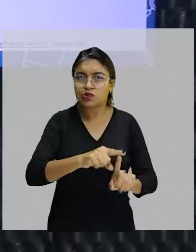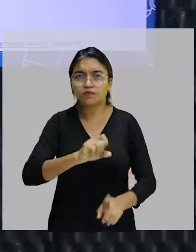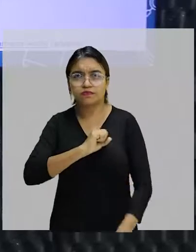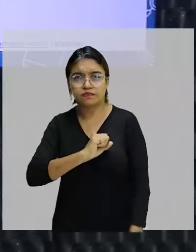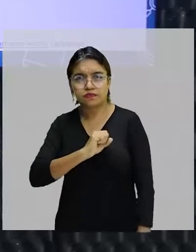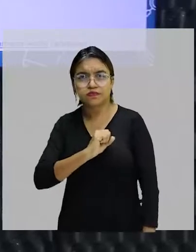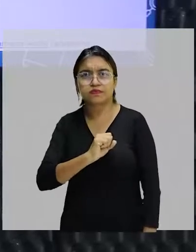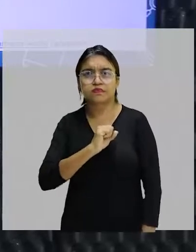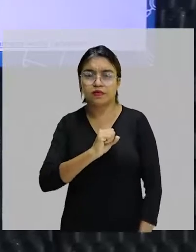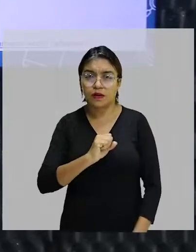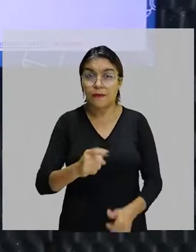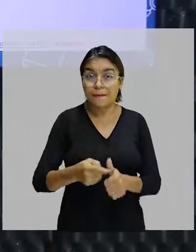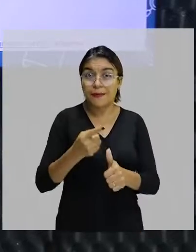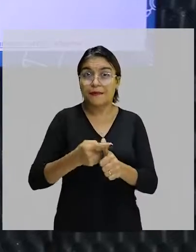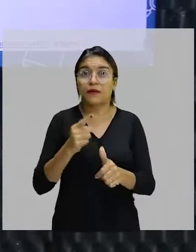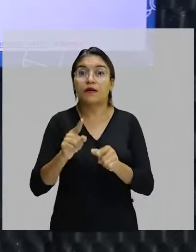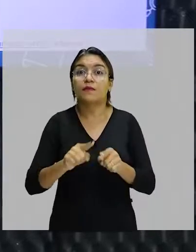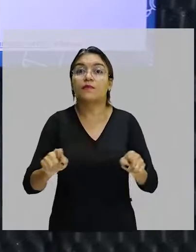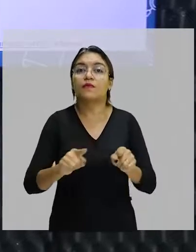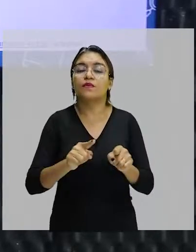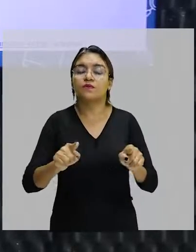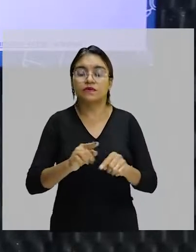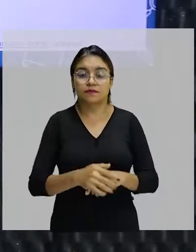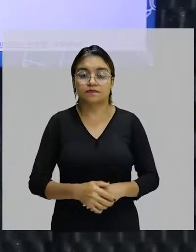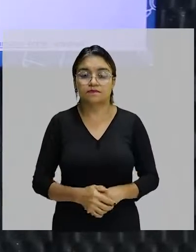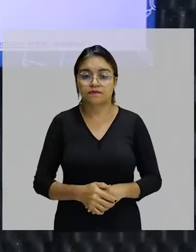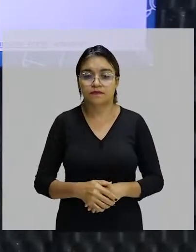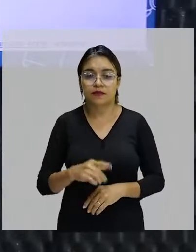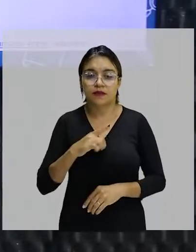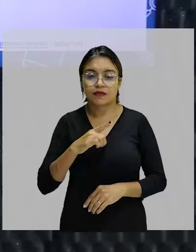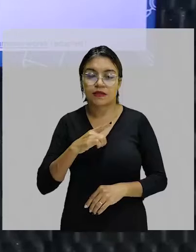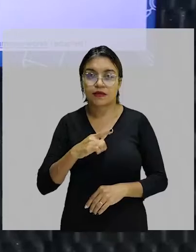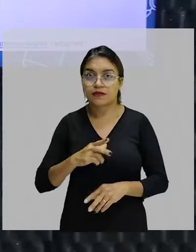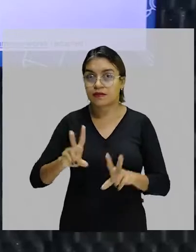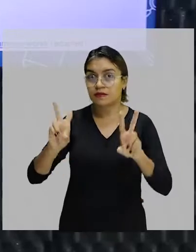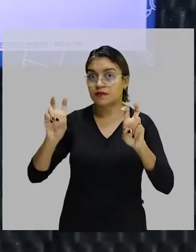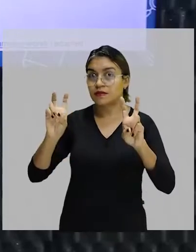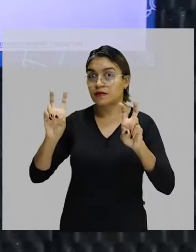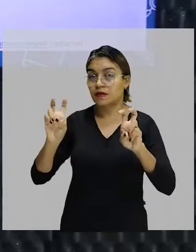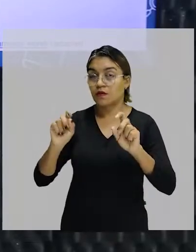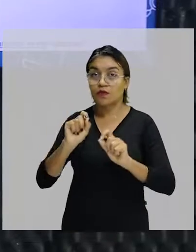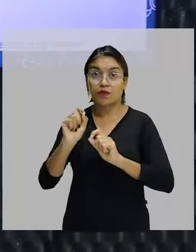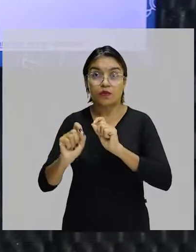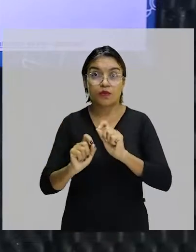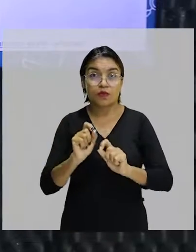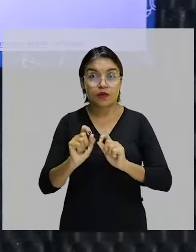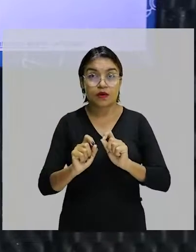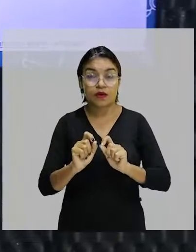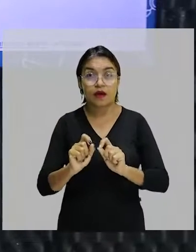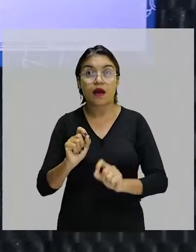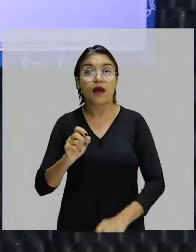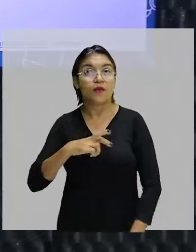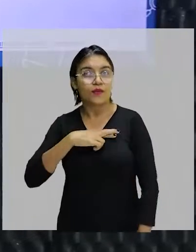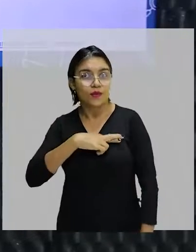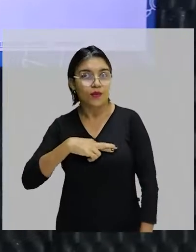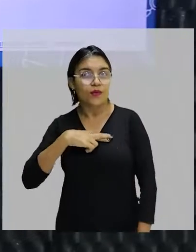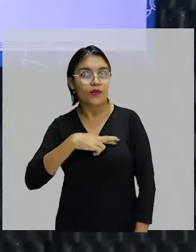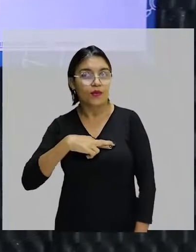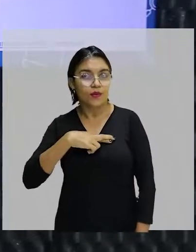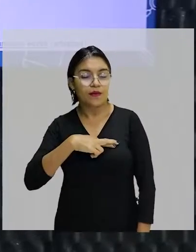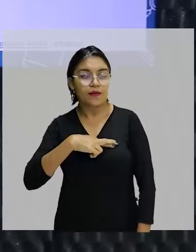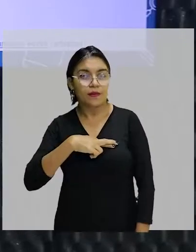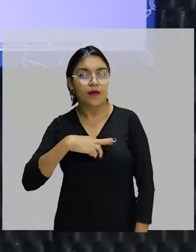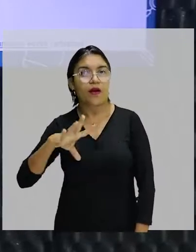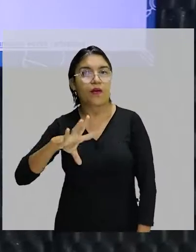das primeiras músicas desse estilo musical, nós vamos ter como temática o romantic love, que nada mais é do que o